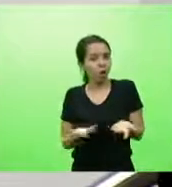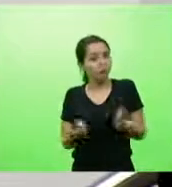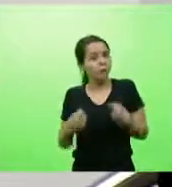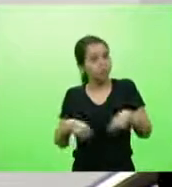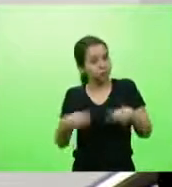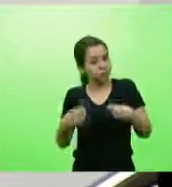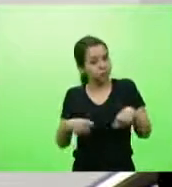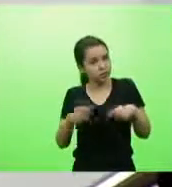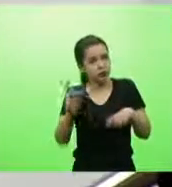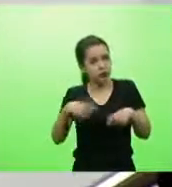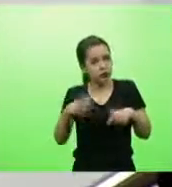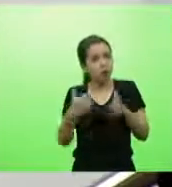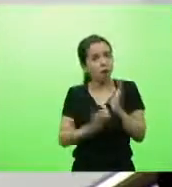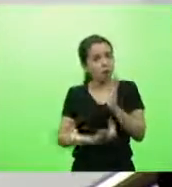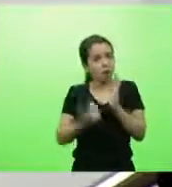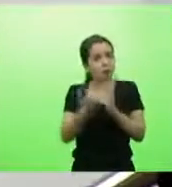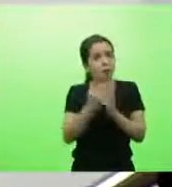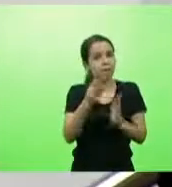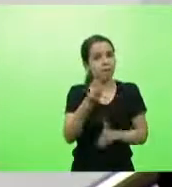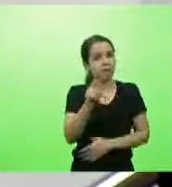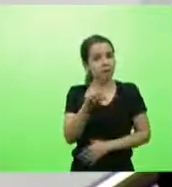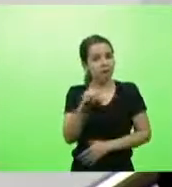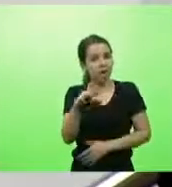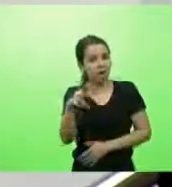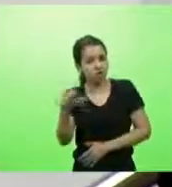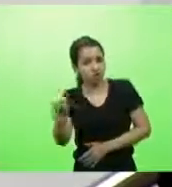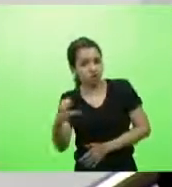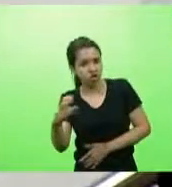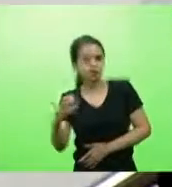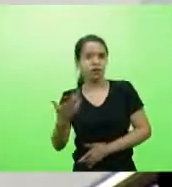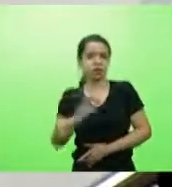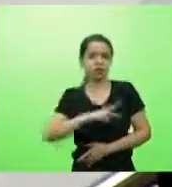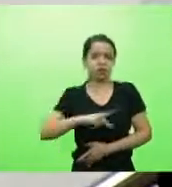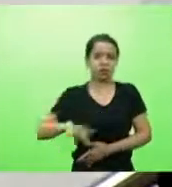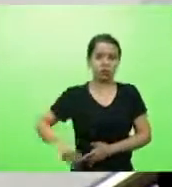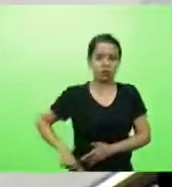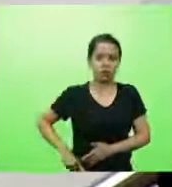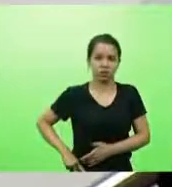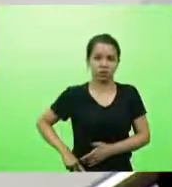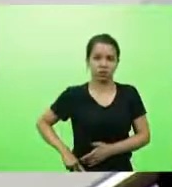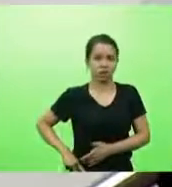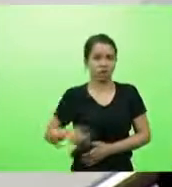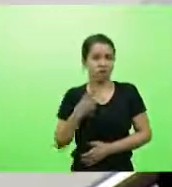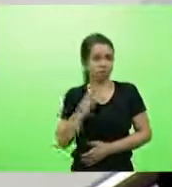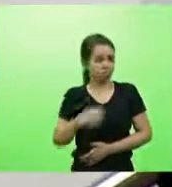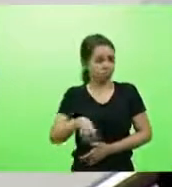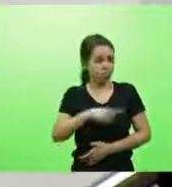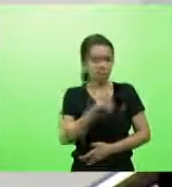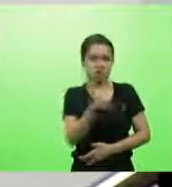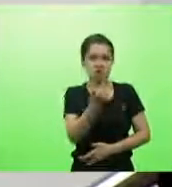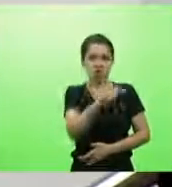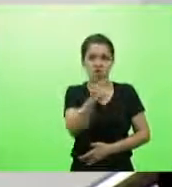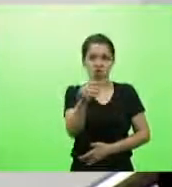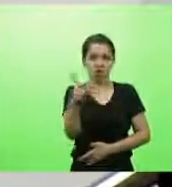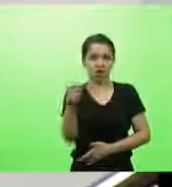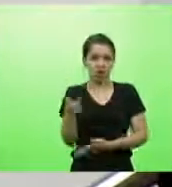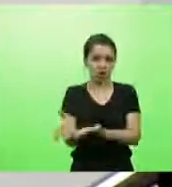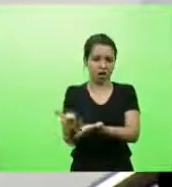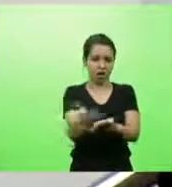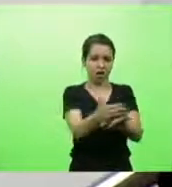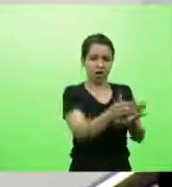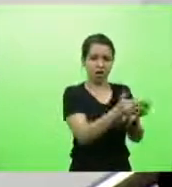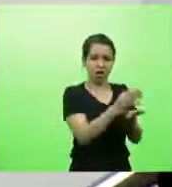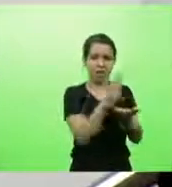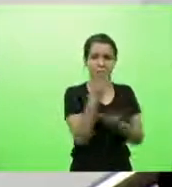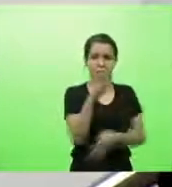presidente e esforçado presidente, nós não temos dinheiro. Arrecadamos 3 bilhões de reais e não temos dinheiro para uma linha de